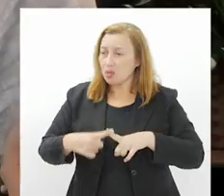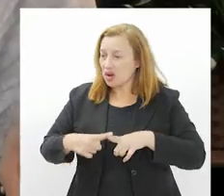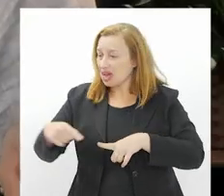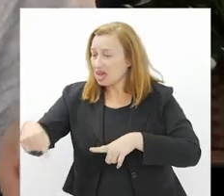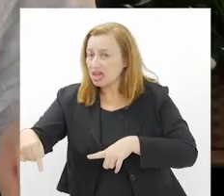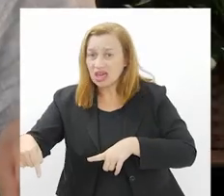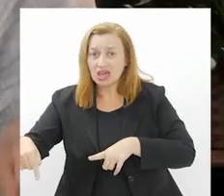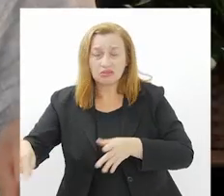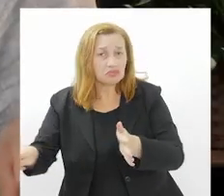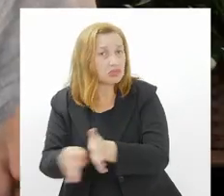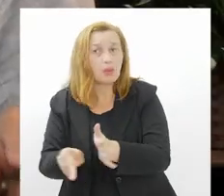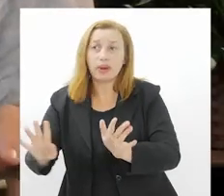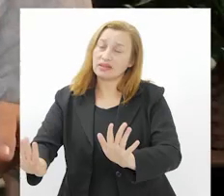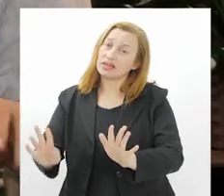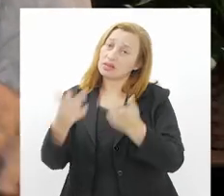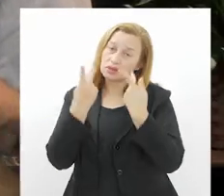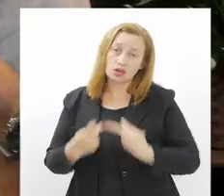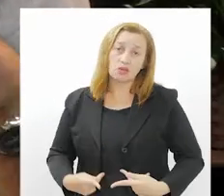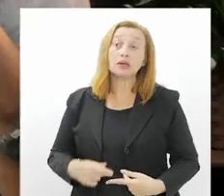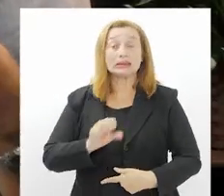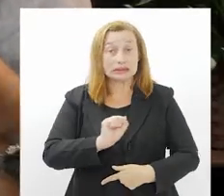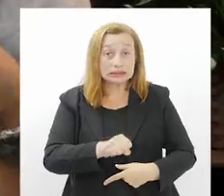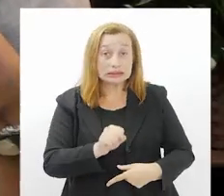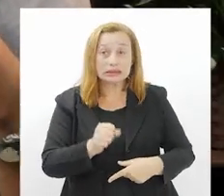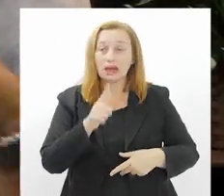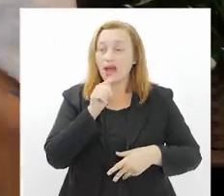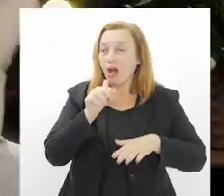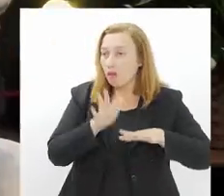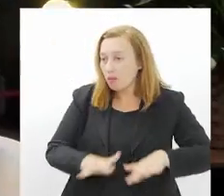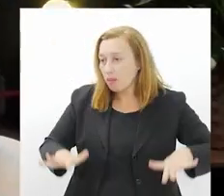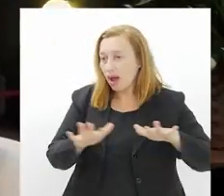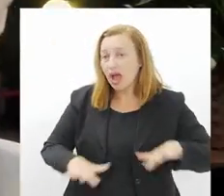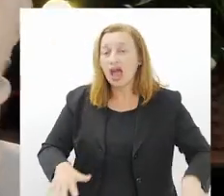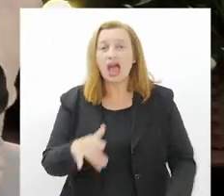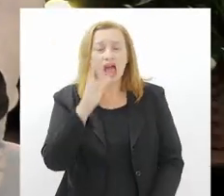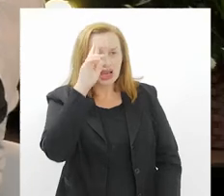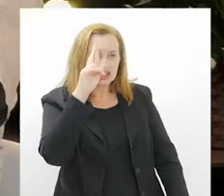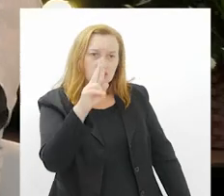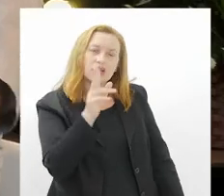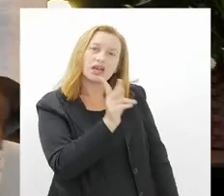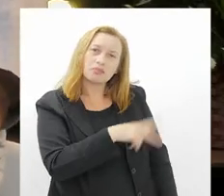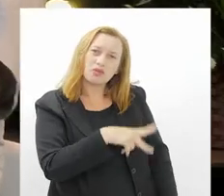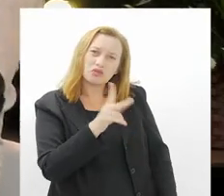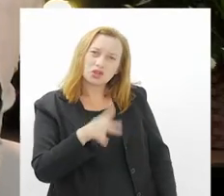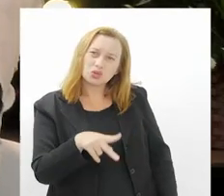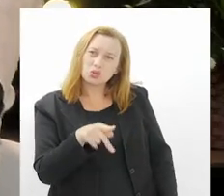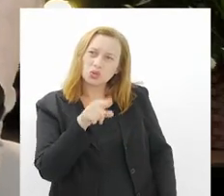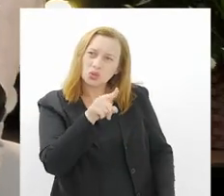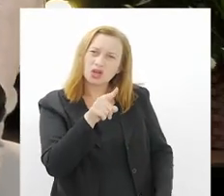isso. Eu, a senhora, como meteorologista e professora, não acha que